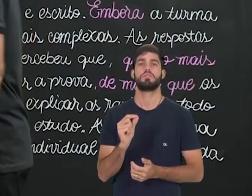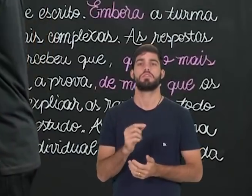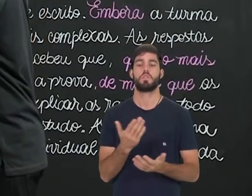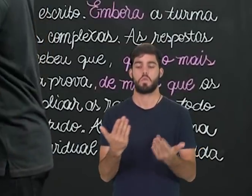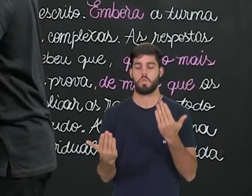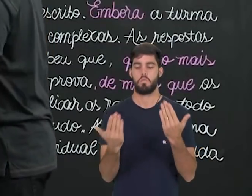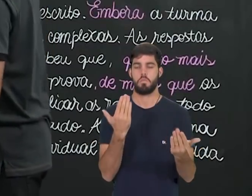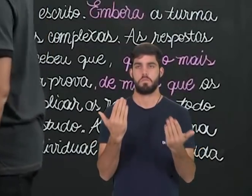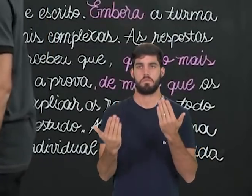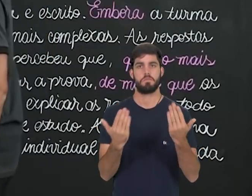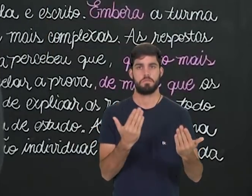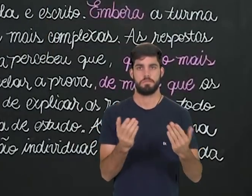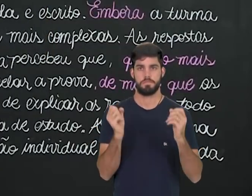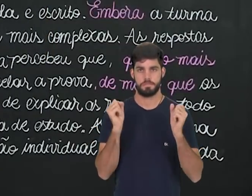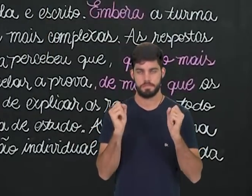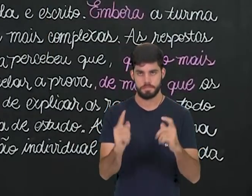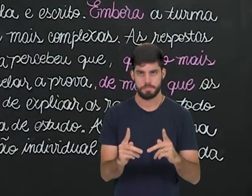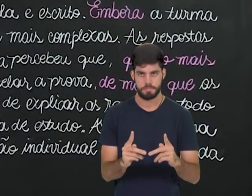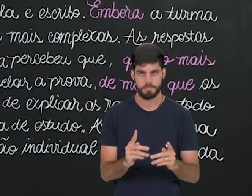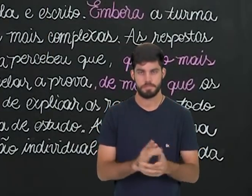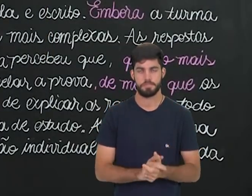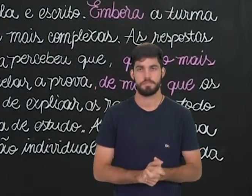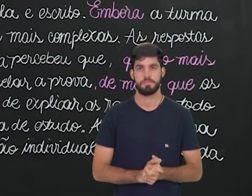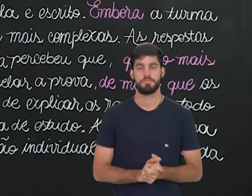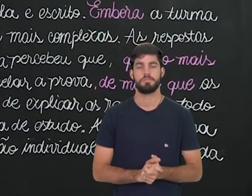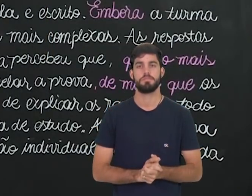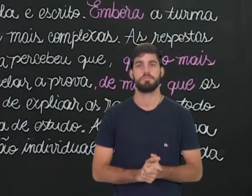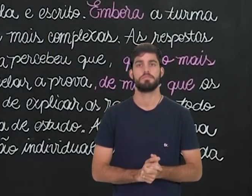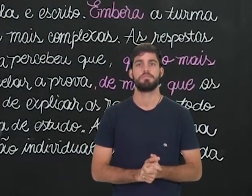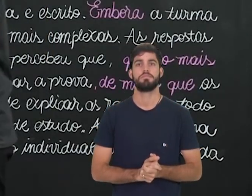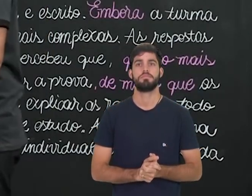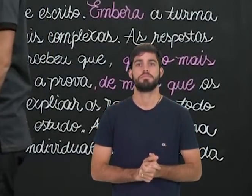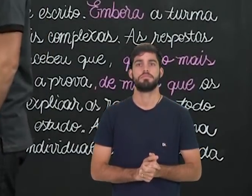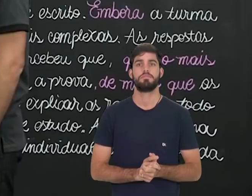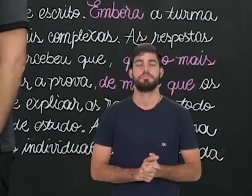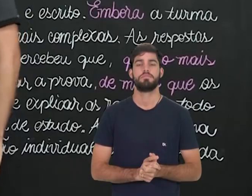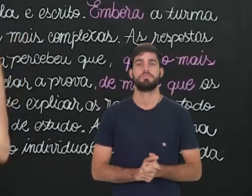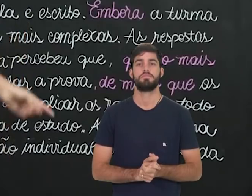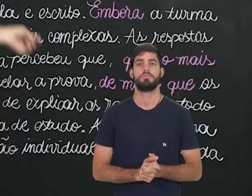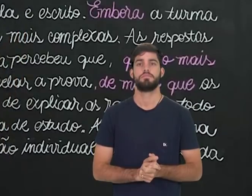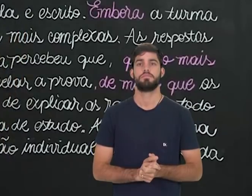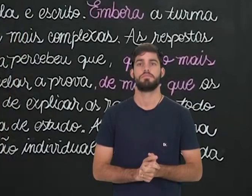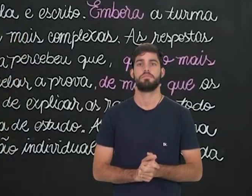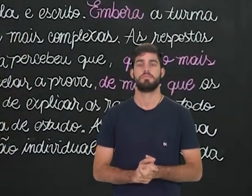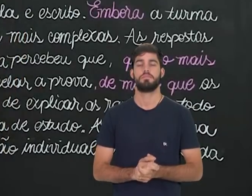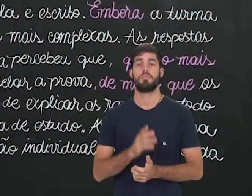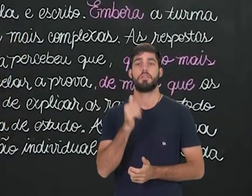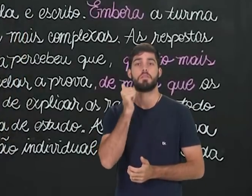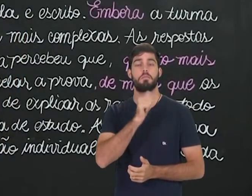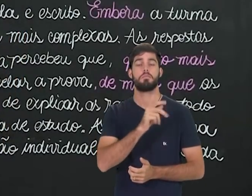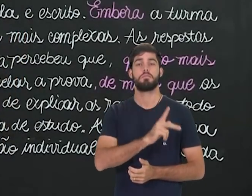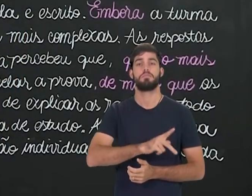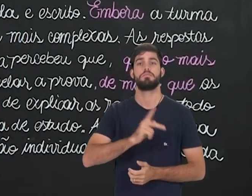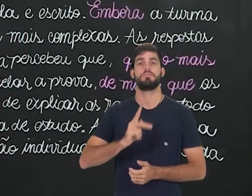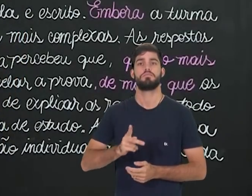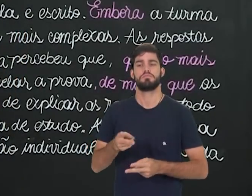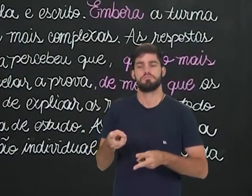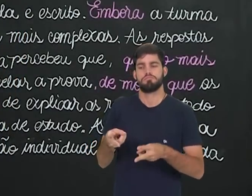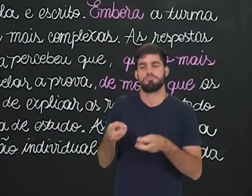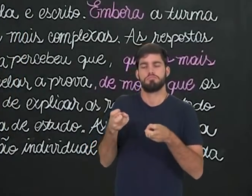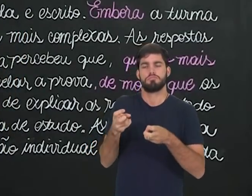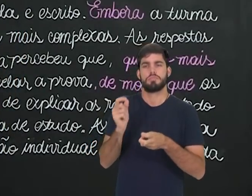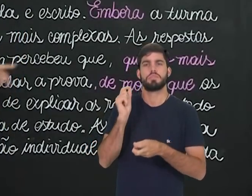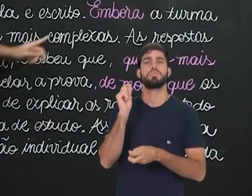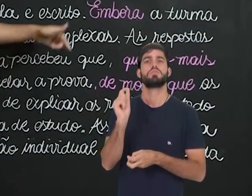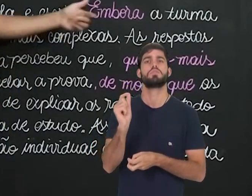valor comparativo, ok? Há uma comparação sendo estabelecida. A professora